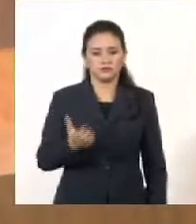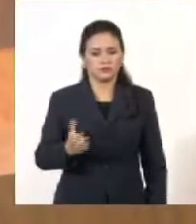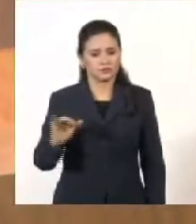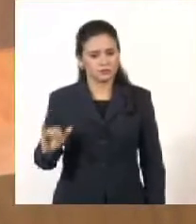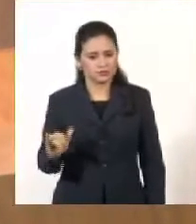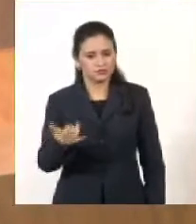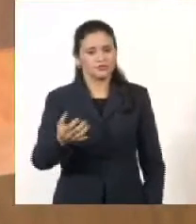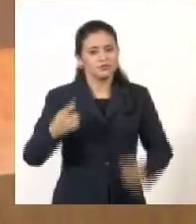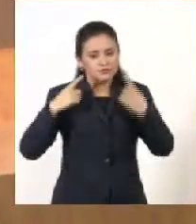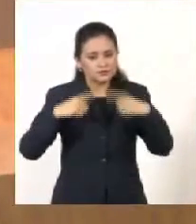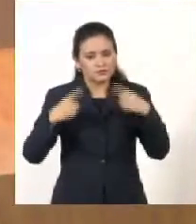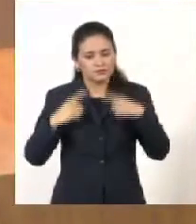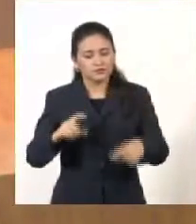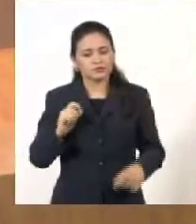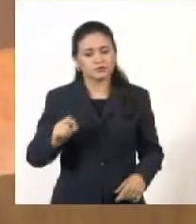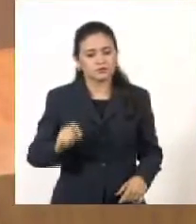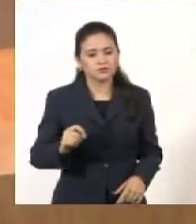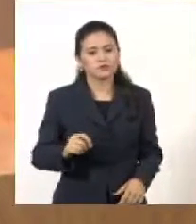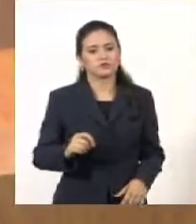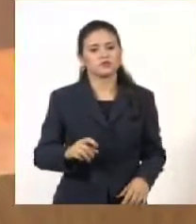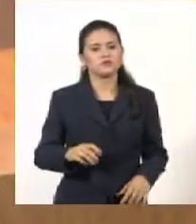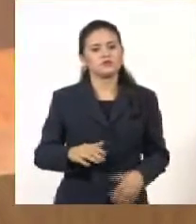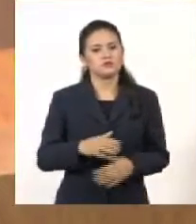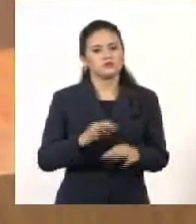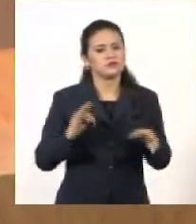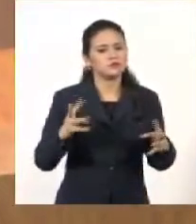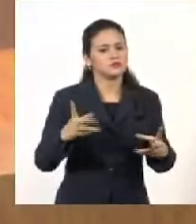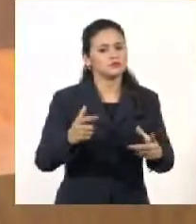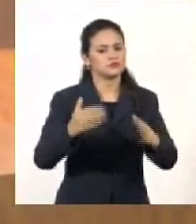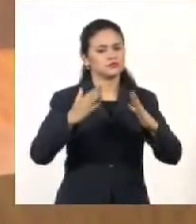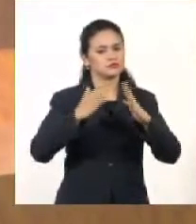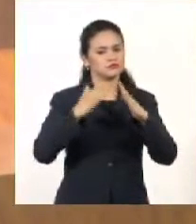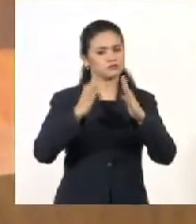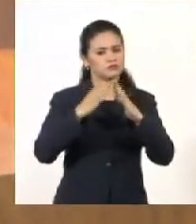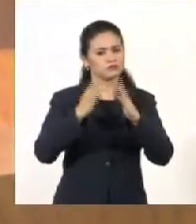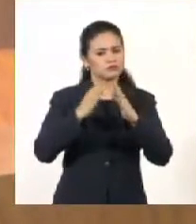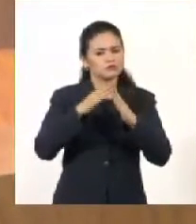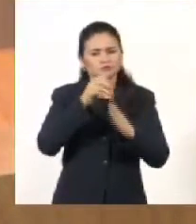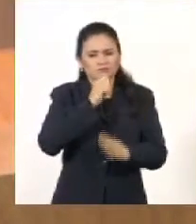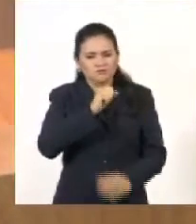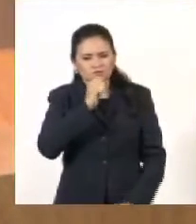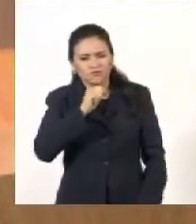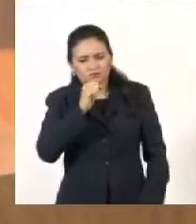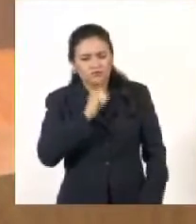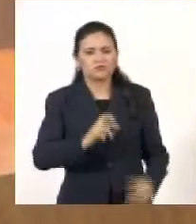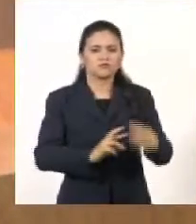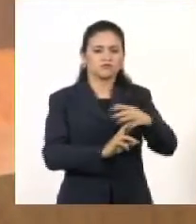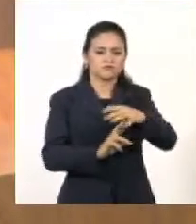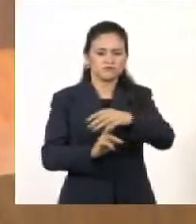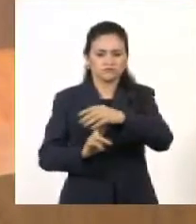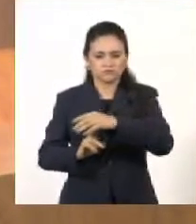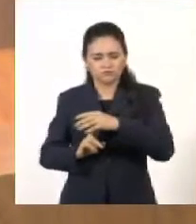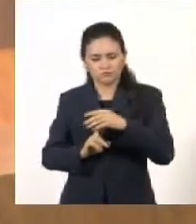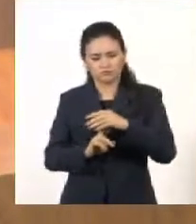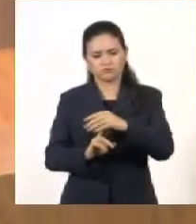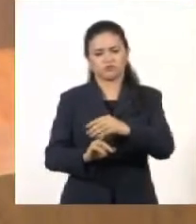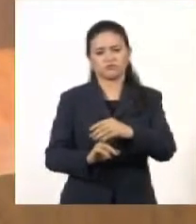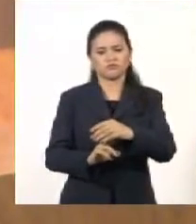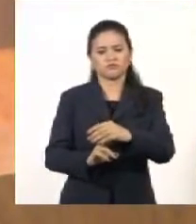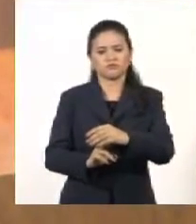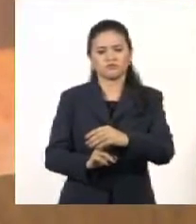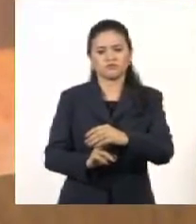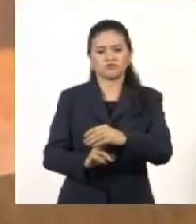que todo o patrimônio histórico, os casarões, as praças, estão